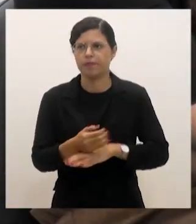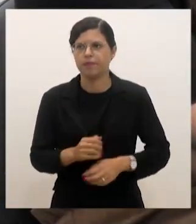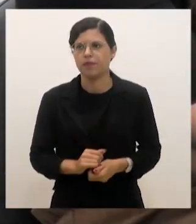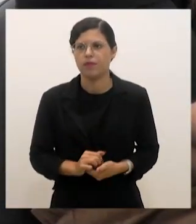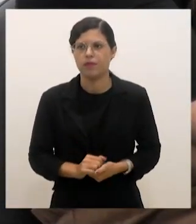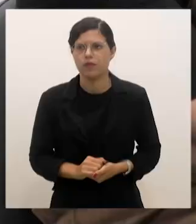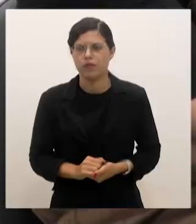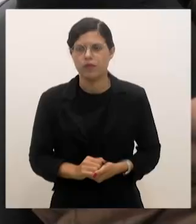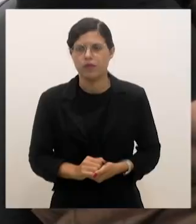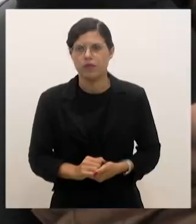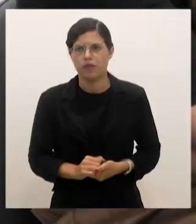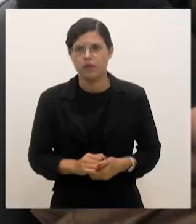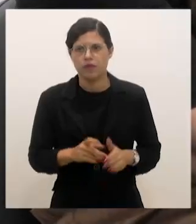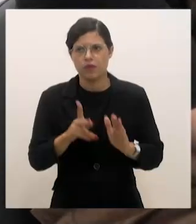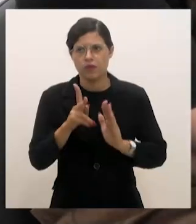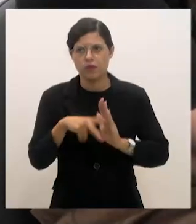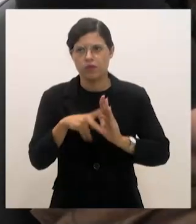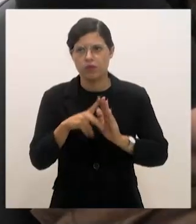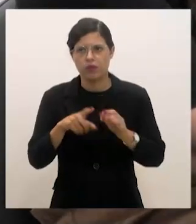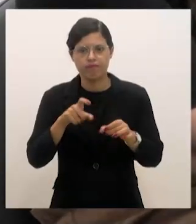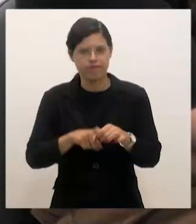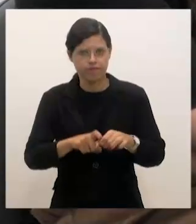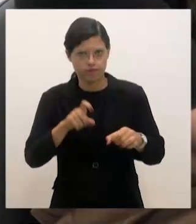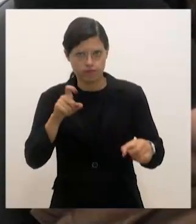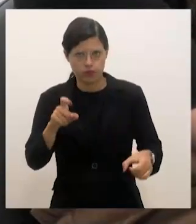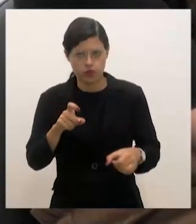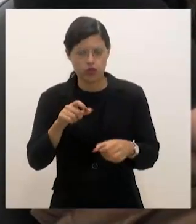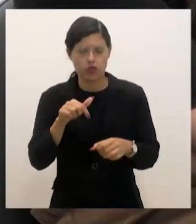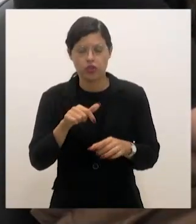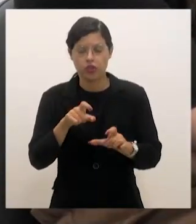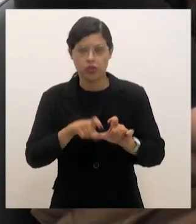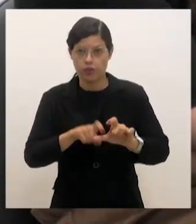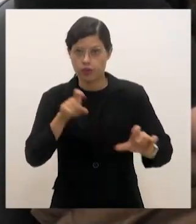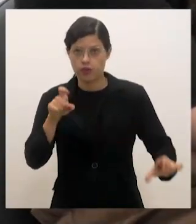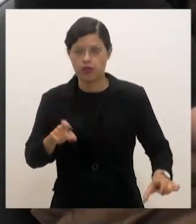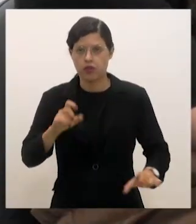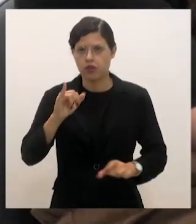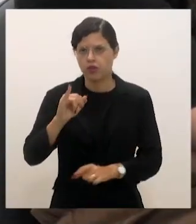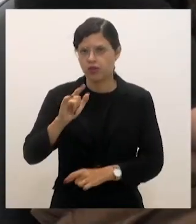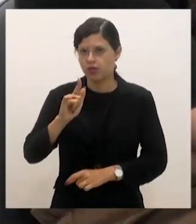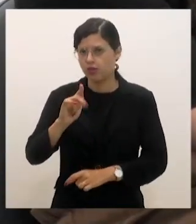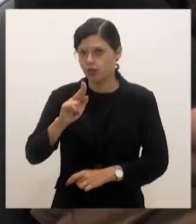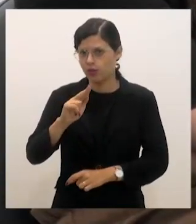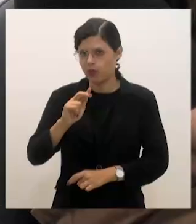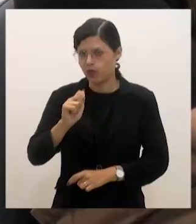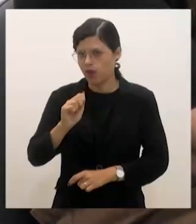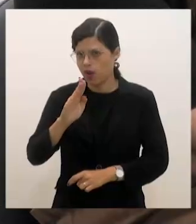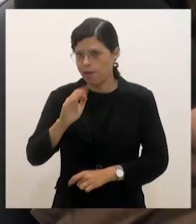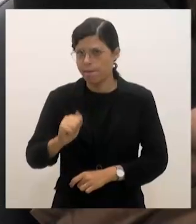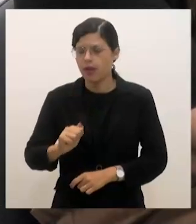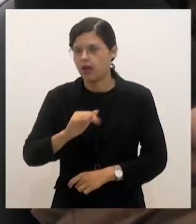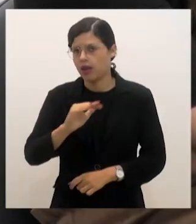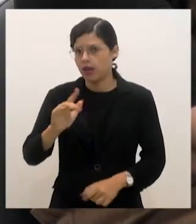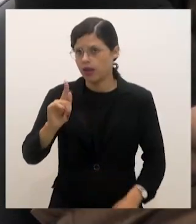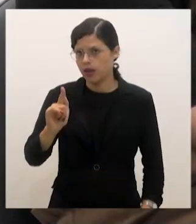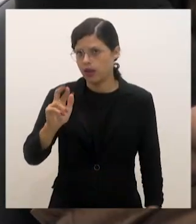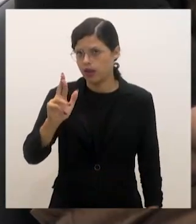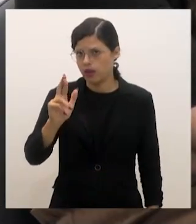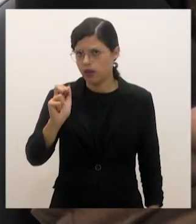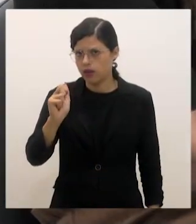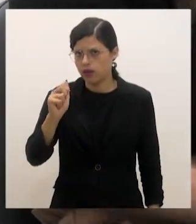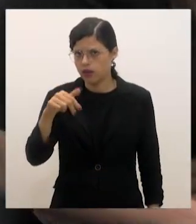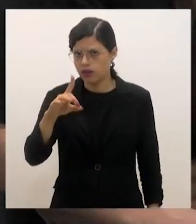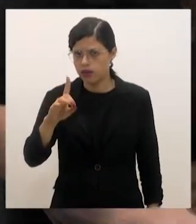do projeto de emancipação de Guaba Grande. Uma grande mobilização para que isso viesse